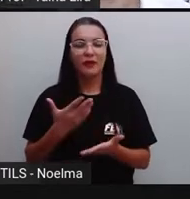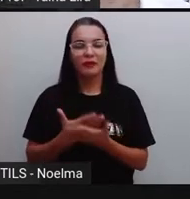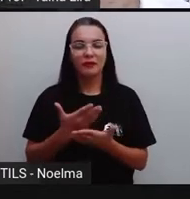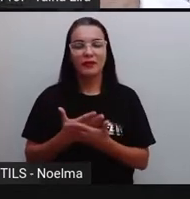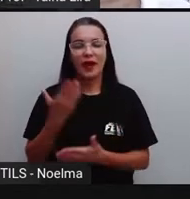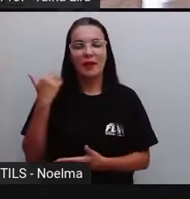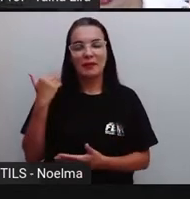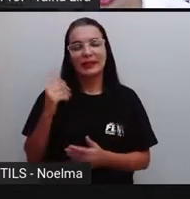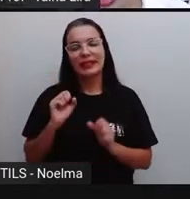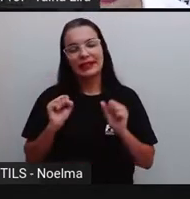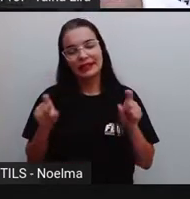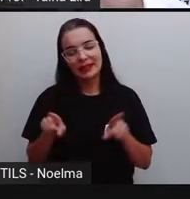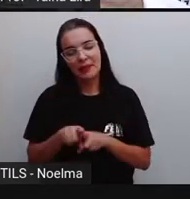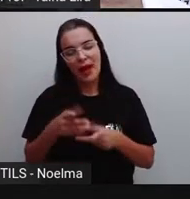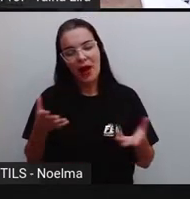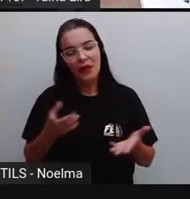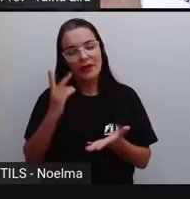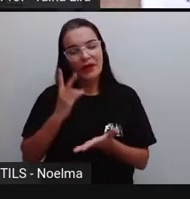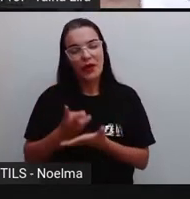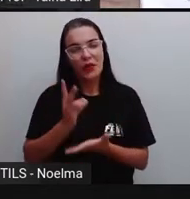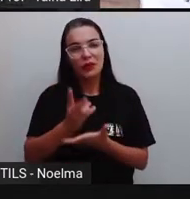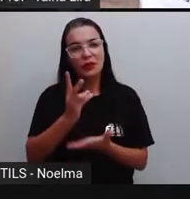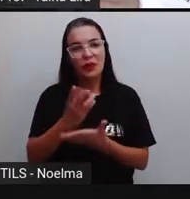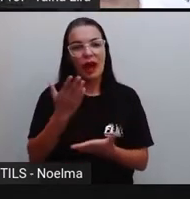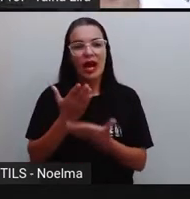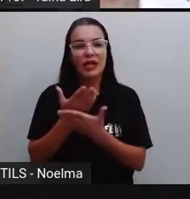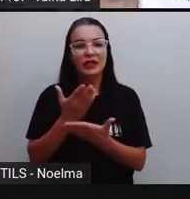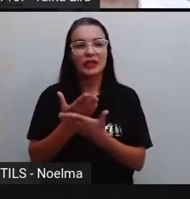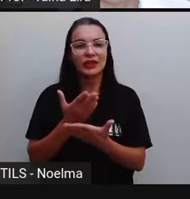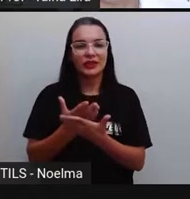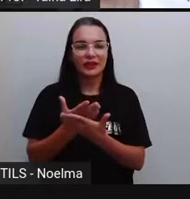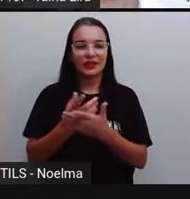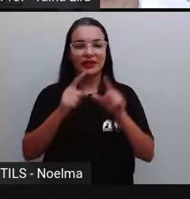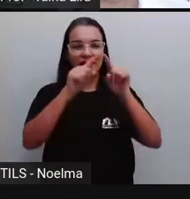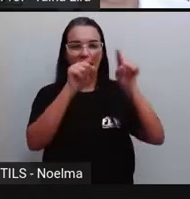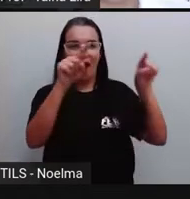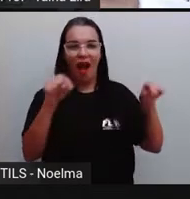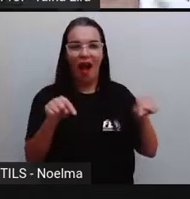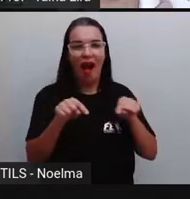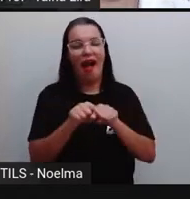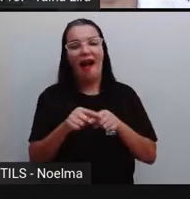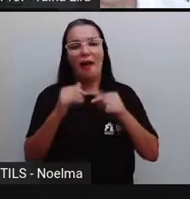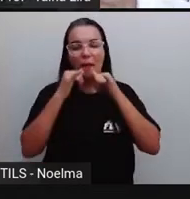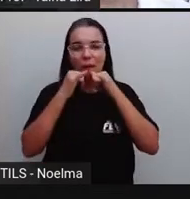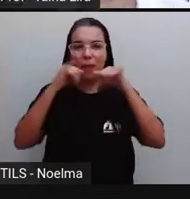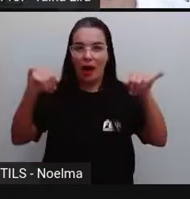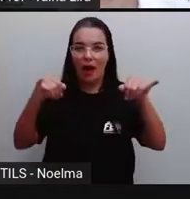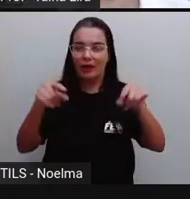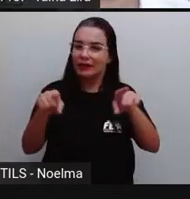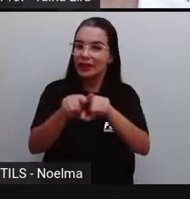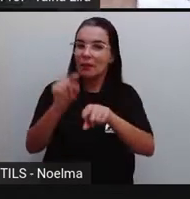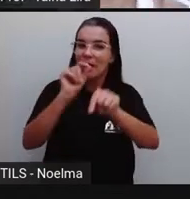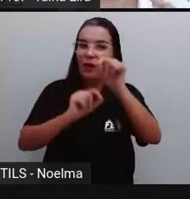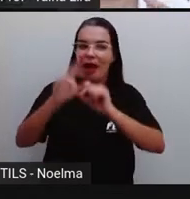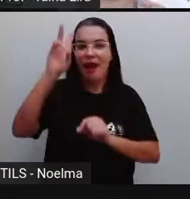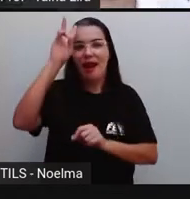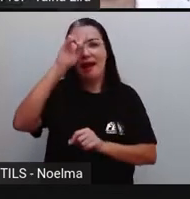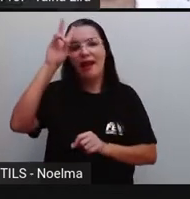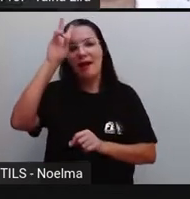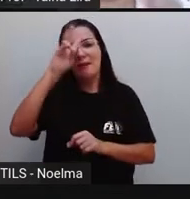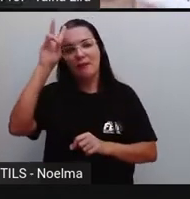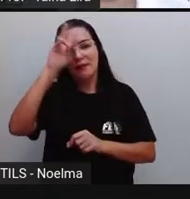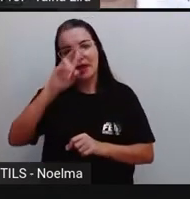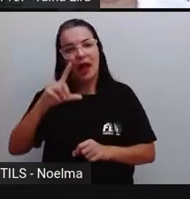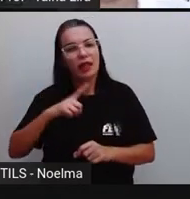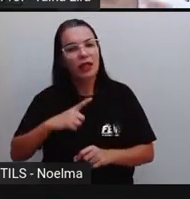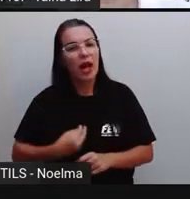aulas anteriores e vamos continuar estudando, né, o cartaz publicitário e lembrando que a gente também tem